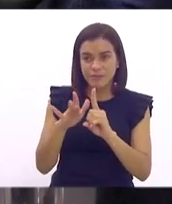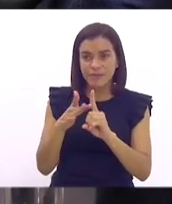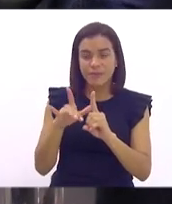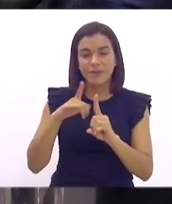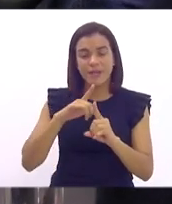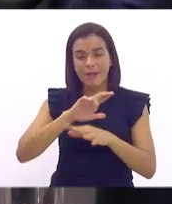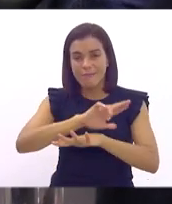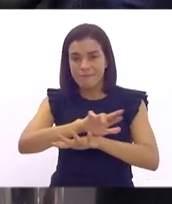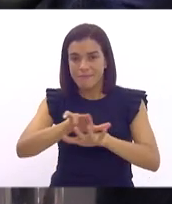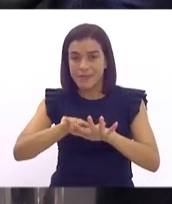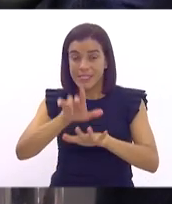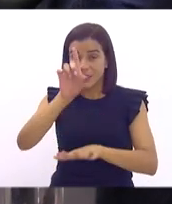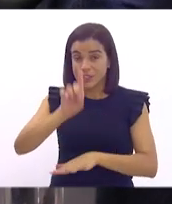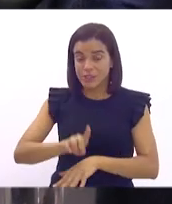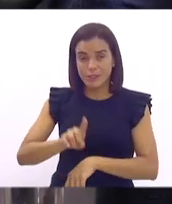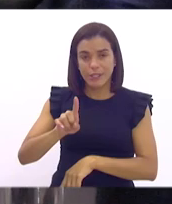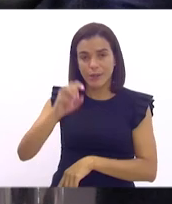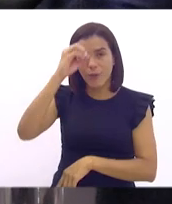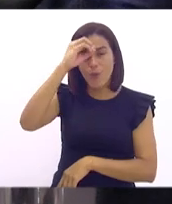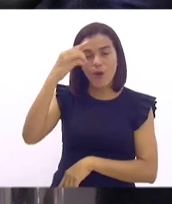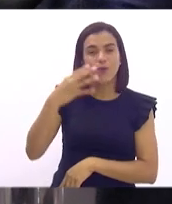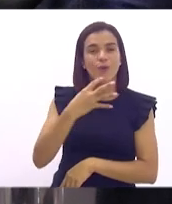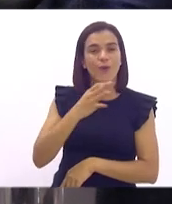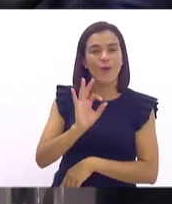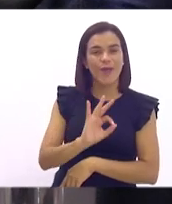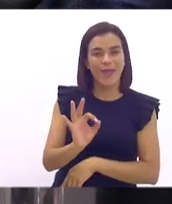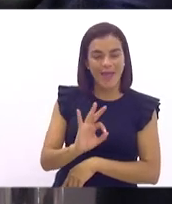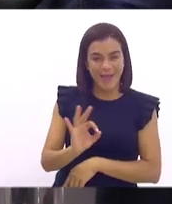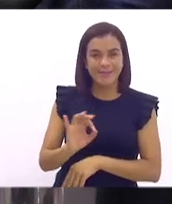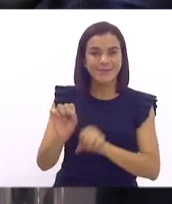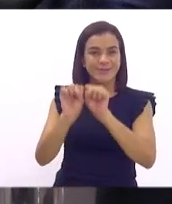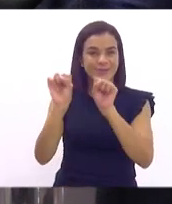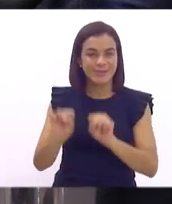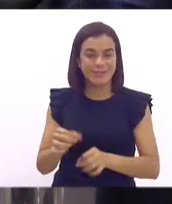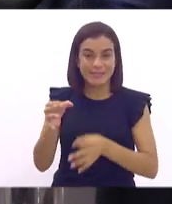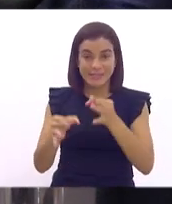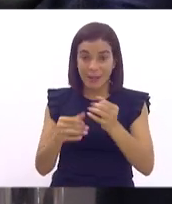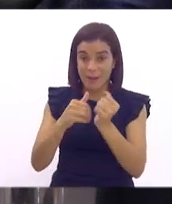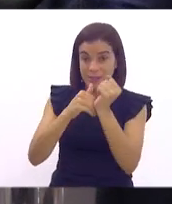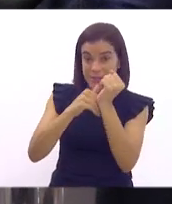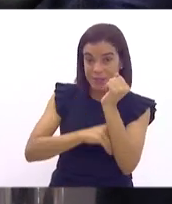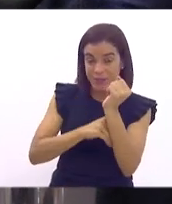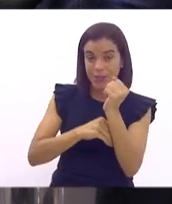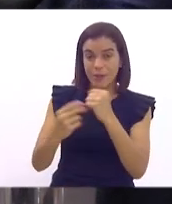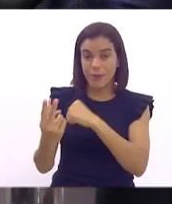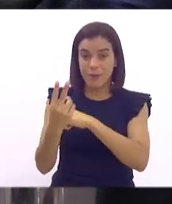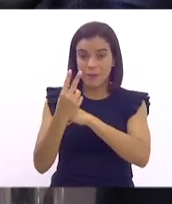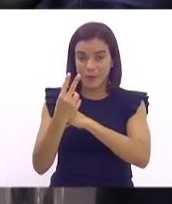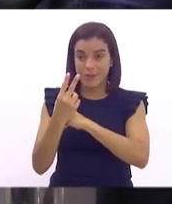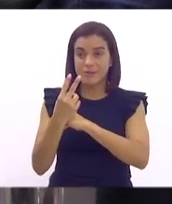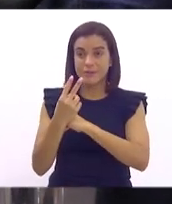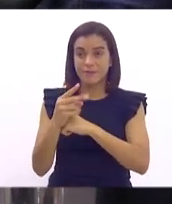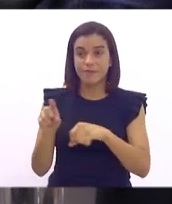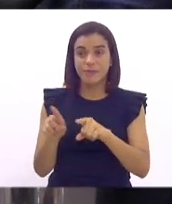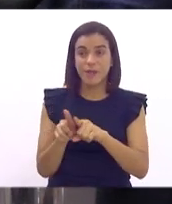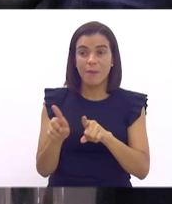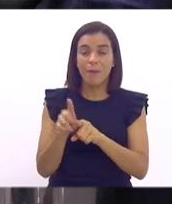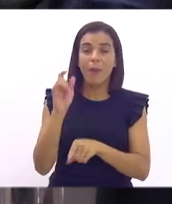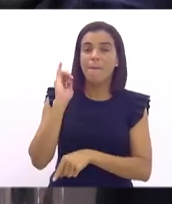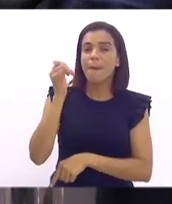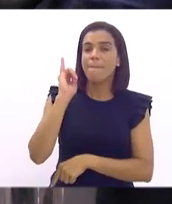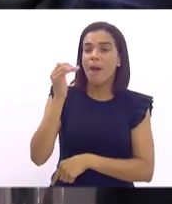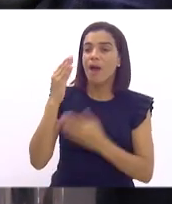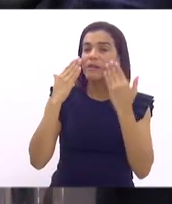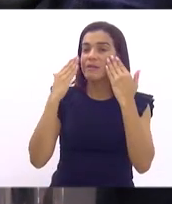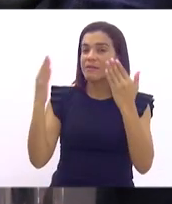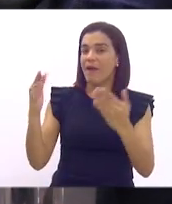série de direitos que elas não conhecem dentro do sistema de justiça, como sigilo, proteção, não dar o depoimento na frente do réu, é